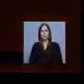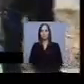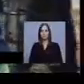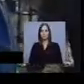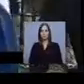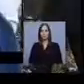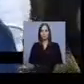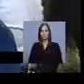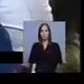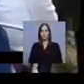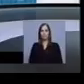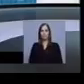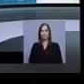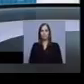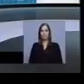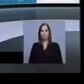a pesquisa considerou